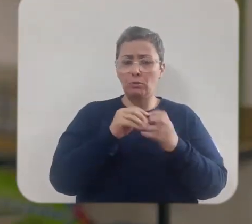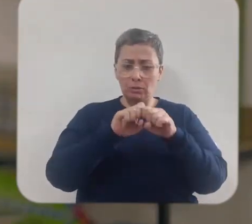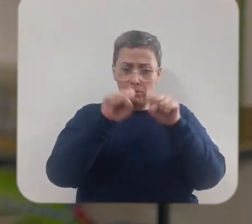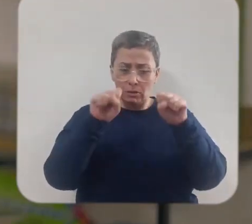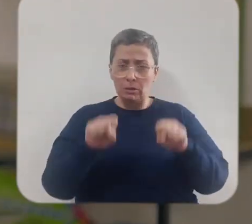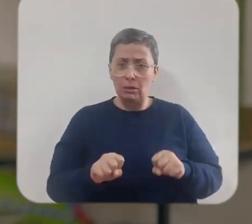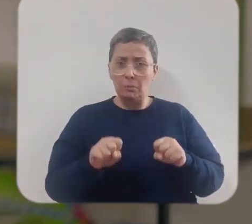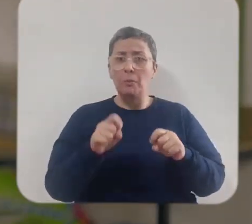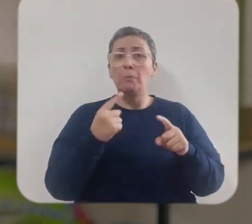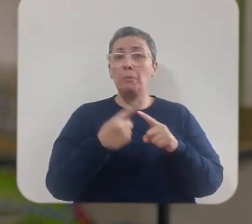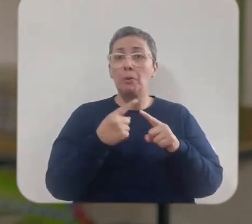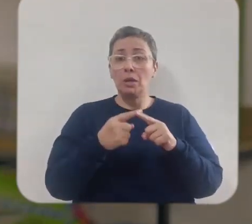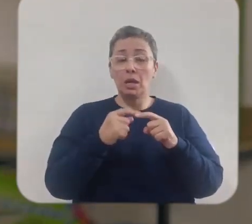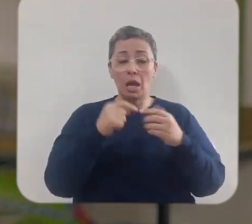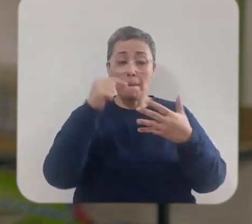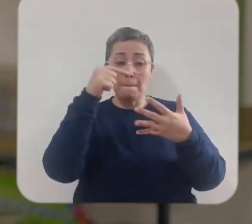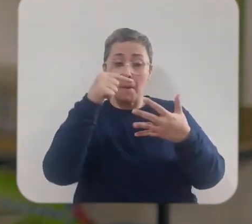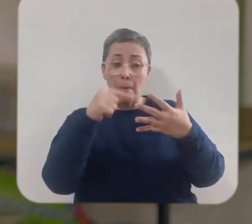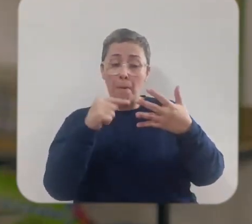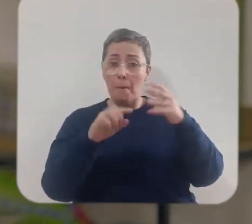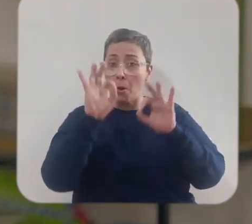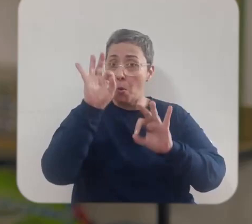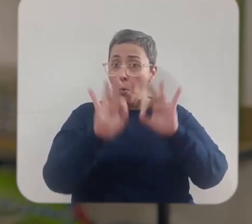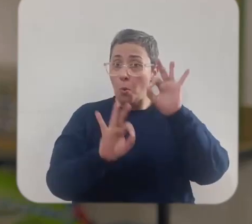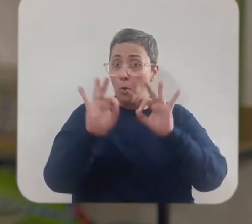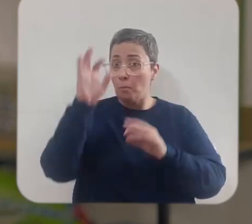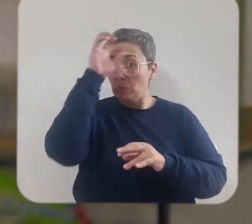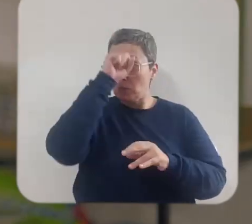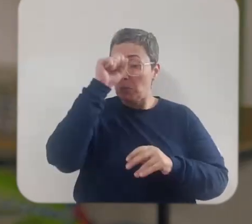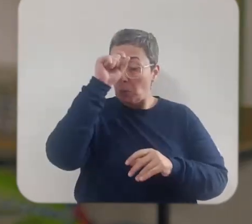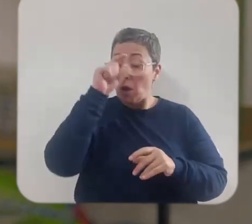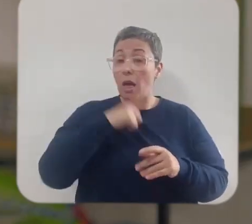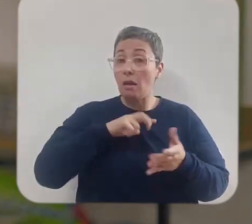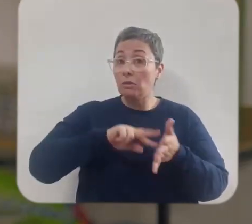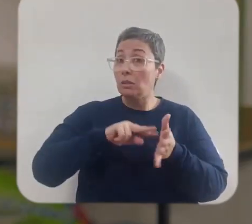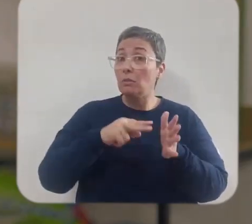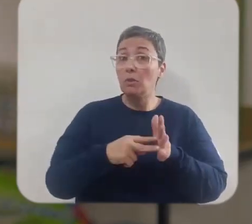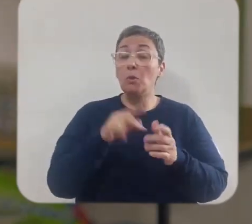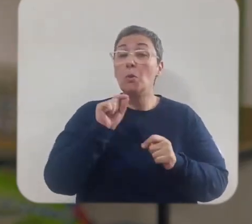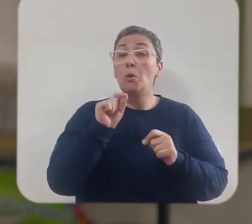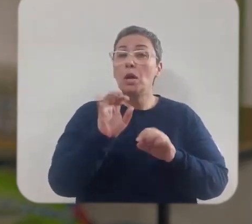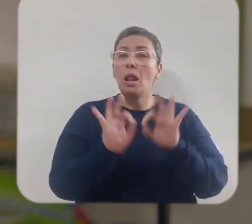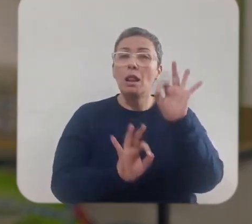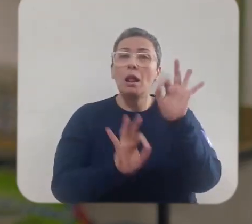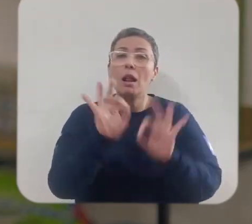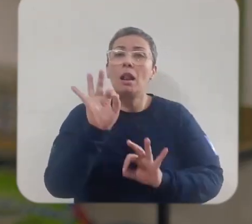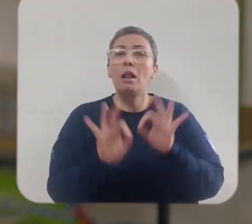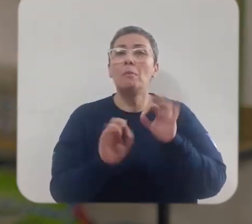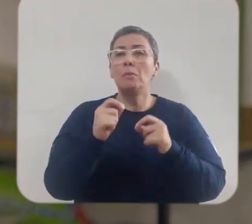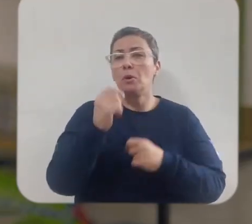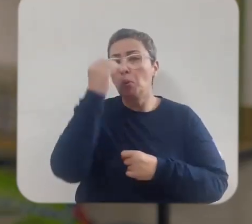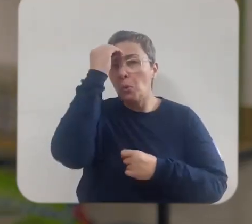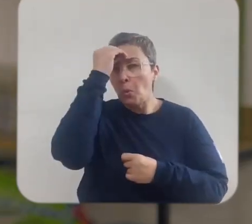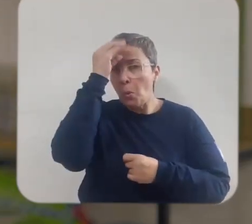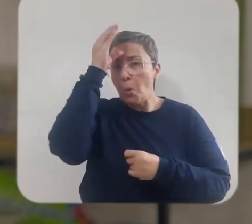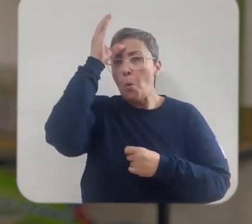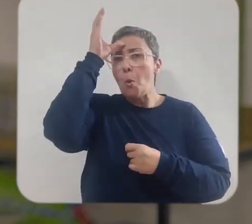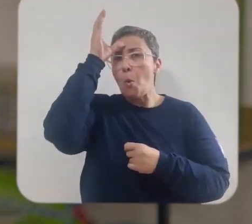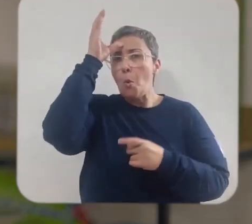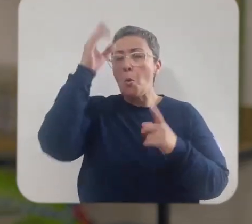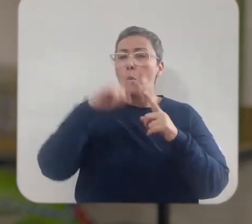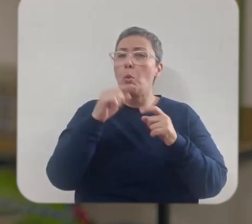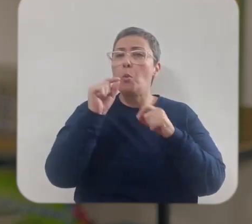Por quê? A sistematização da aprendizagem nada mais é do que a elaboração do